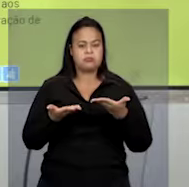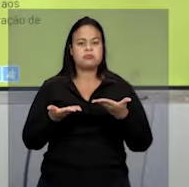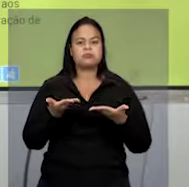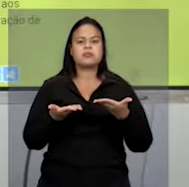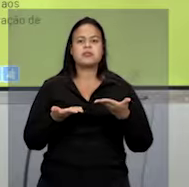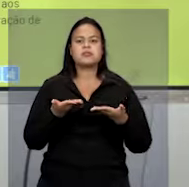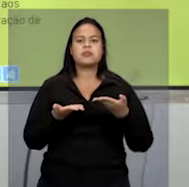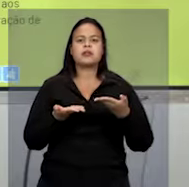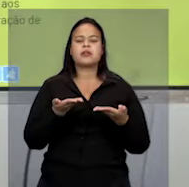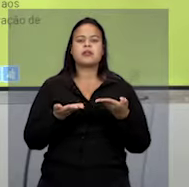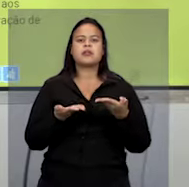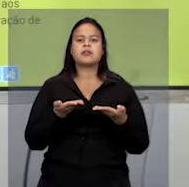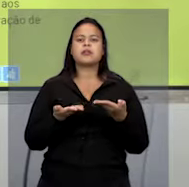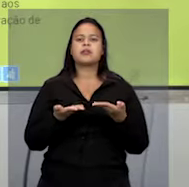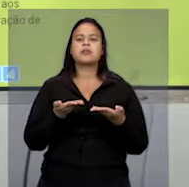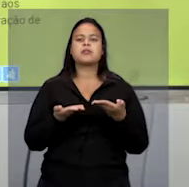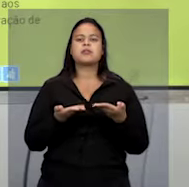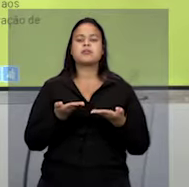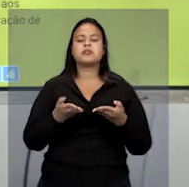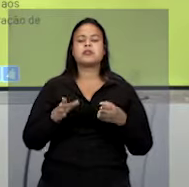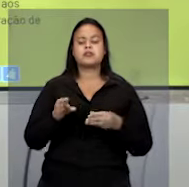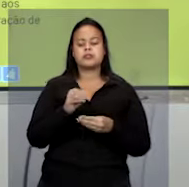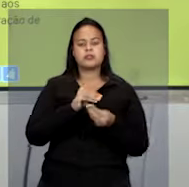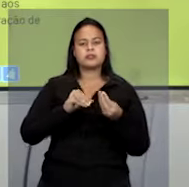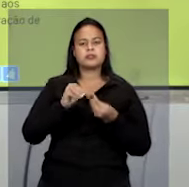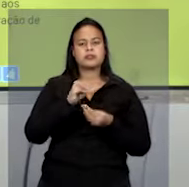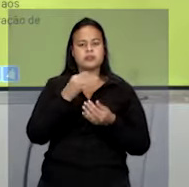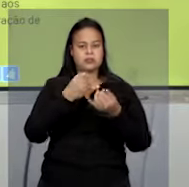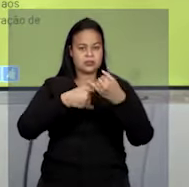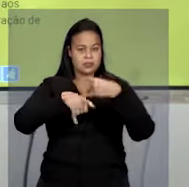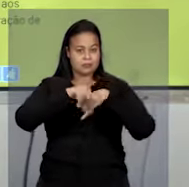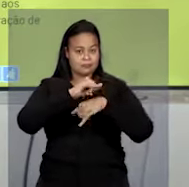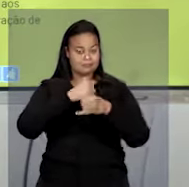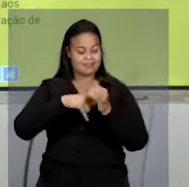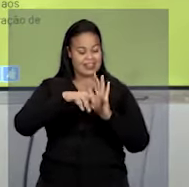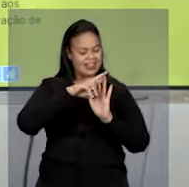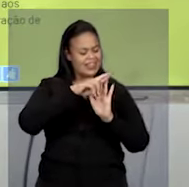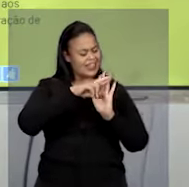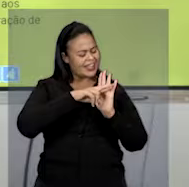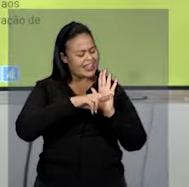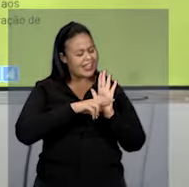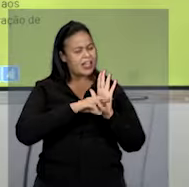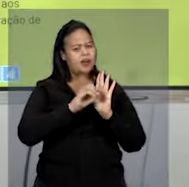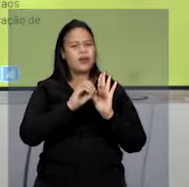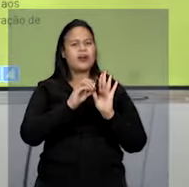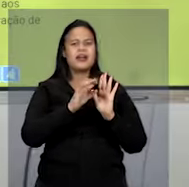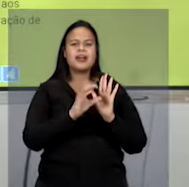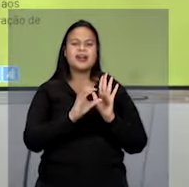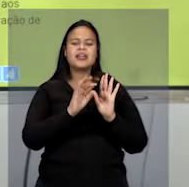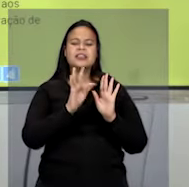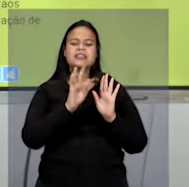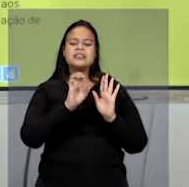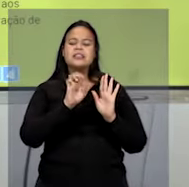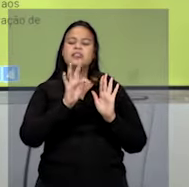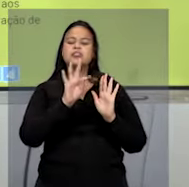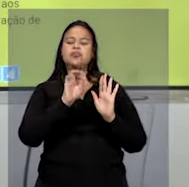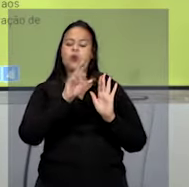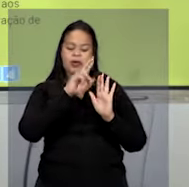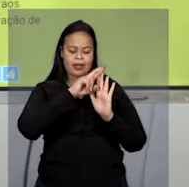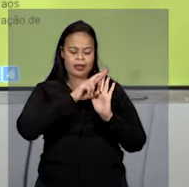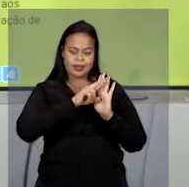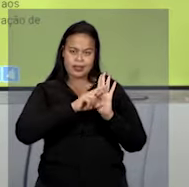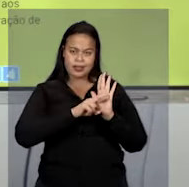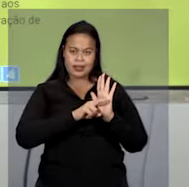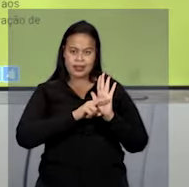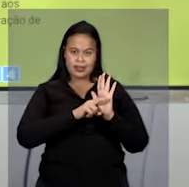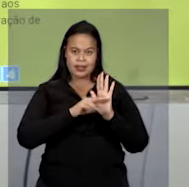dos compostos químicos, né? Nós vamos entender essa regra do octeto, nós vamos tratar como regra,